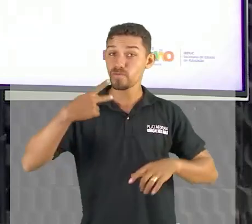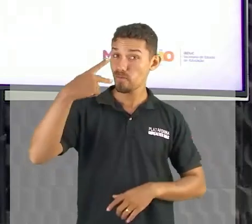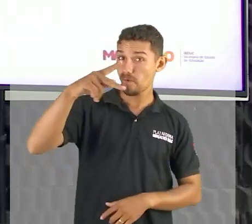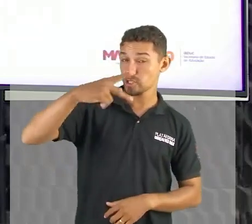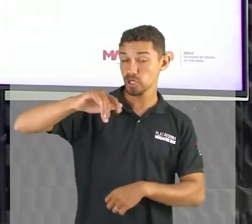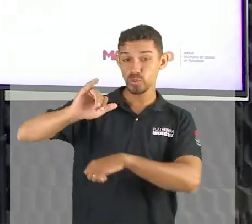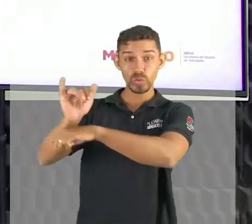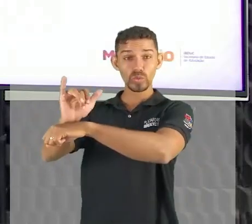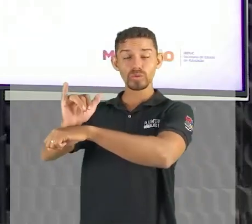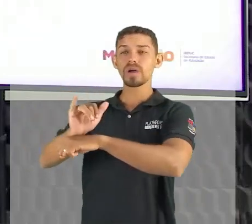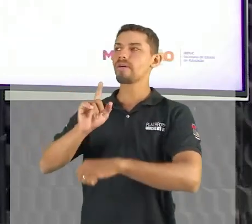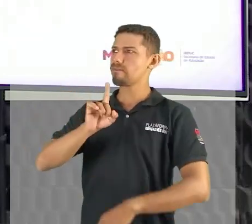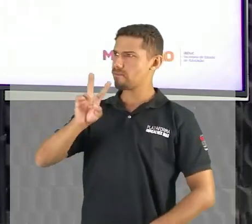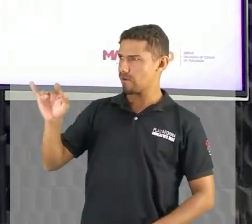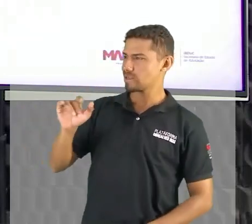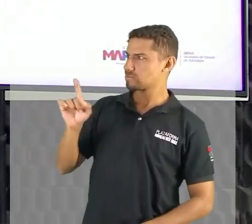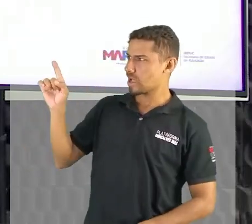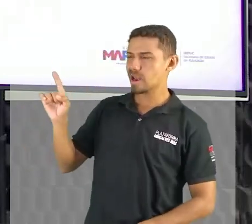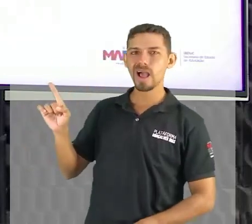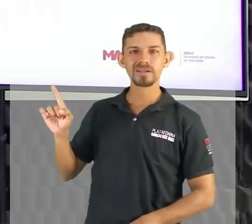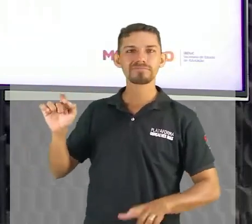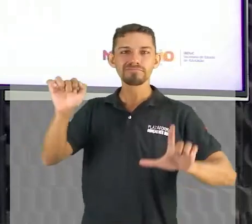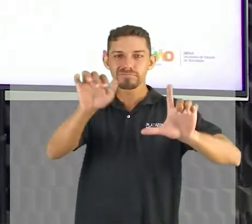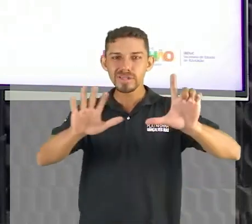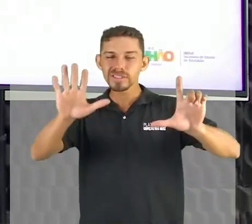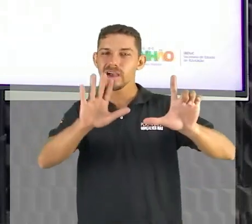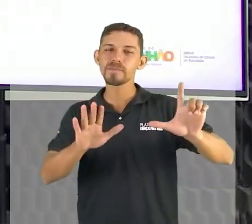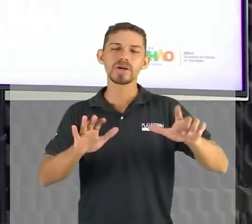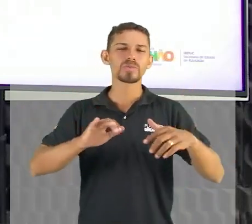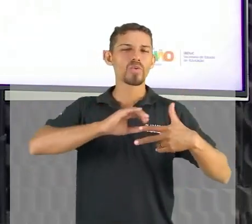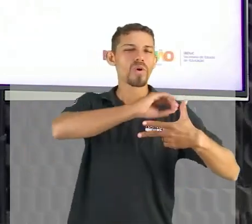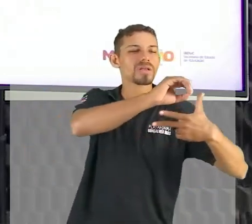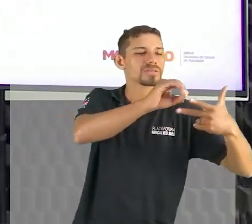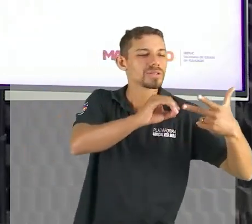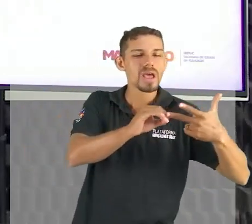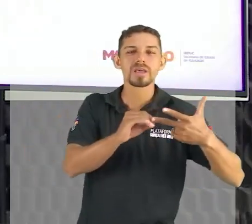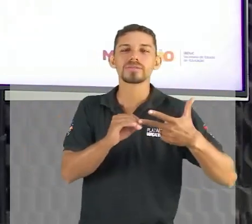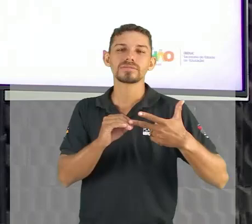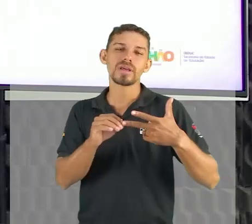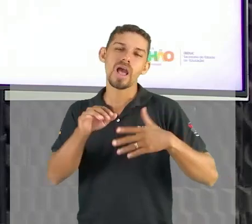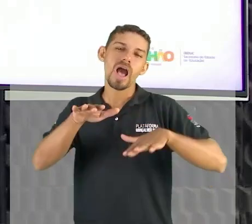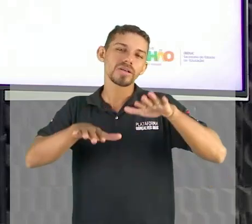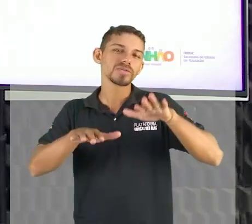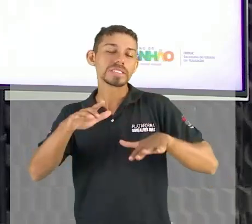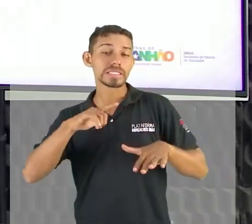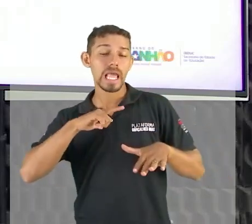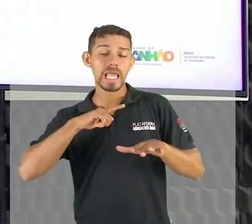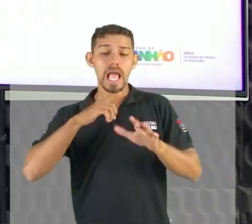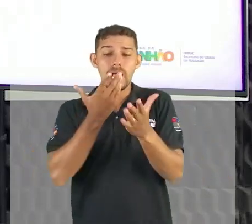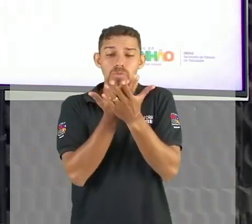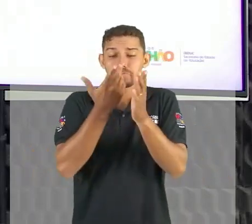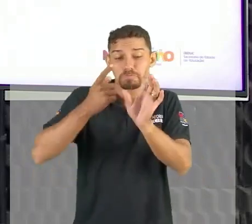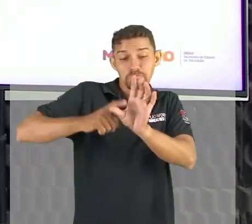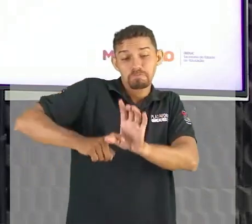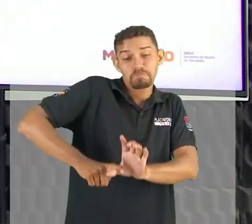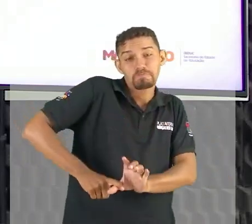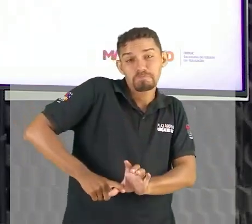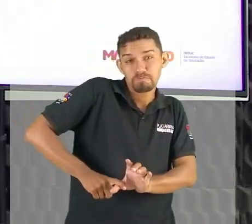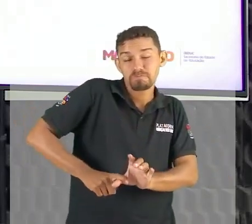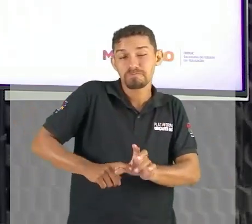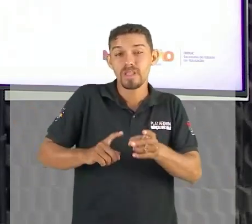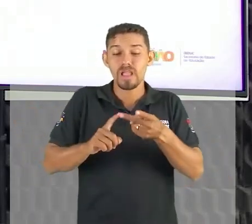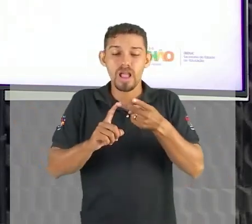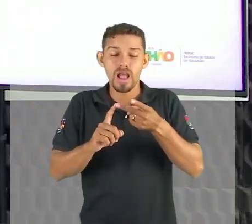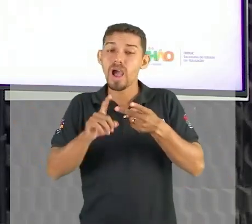YouTube vão estar na plataforma então não só para o Enem mas você tem às vezes aulas de pendência tá Às